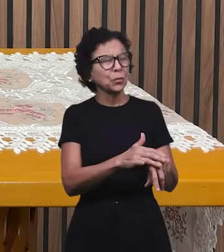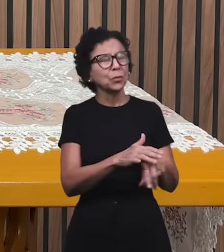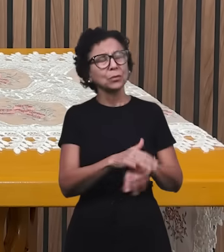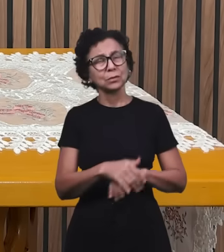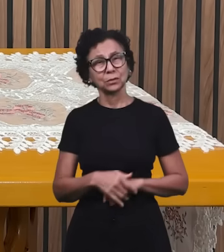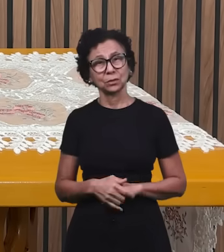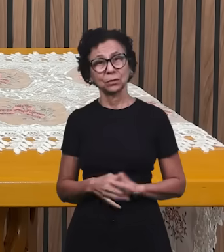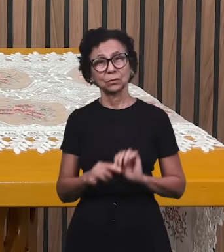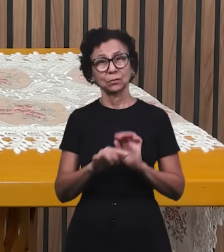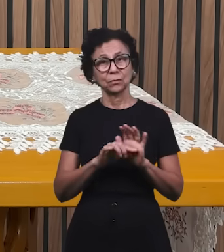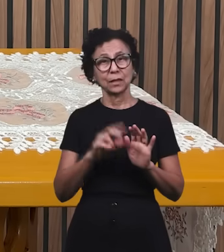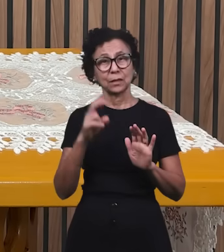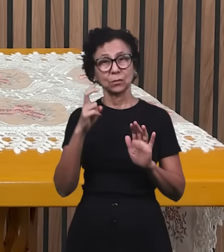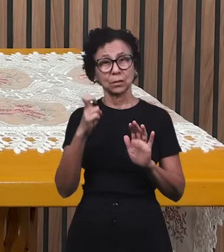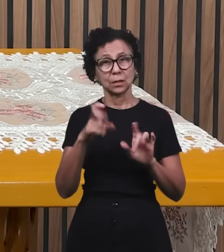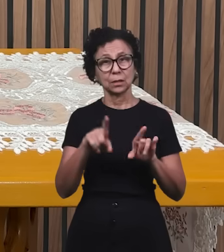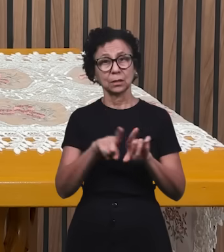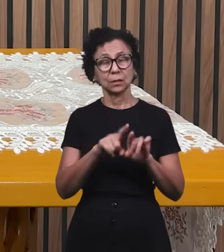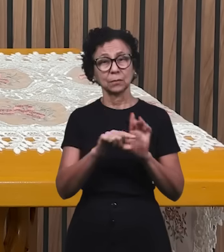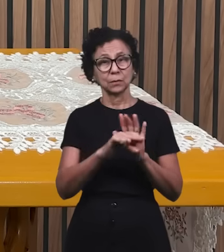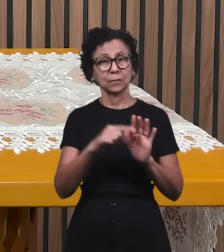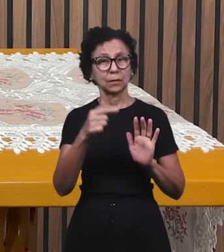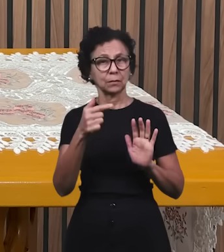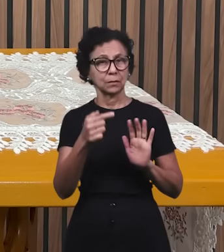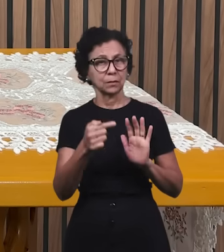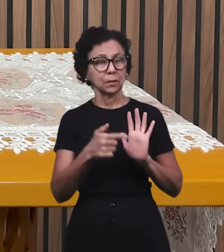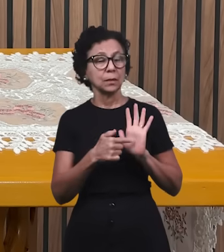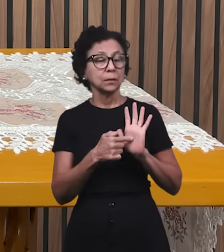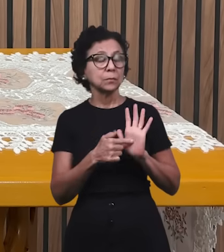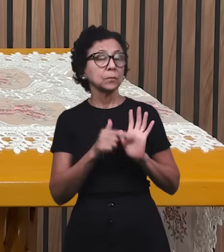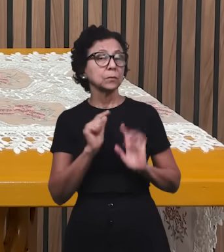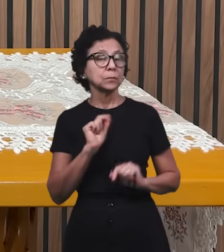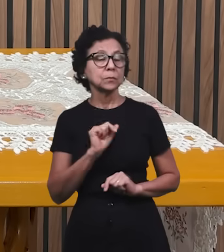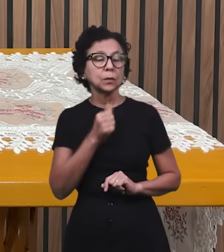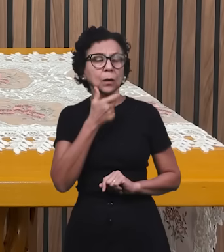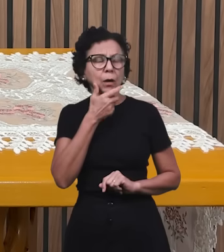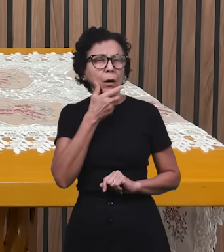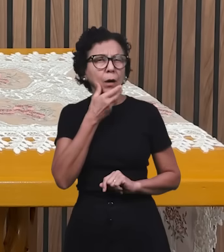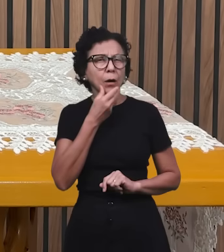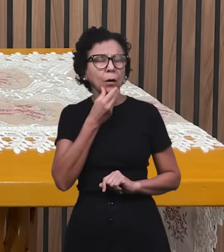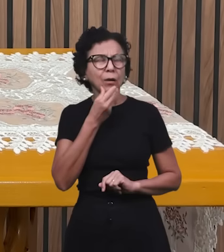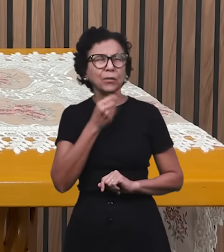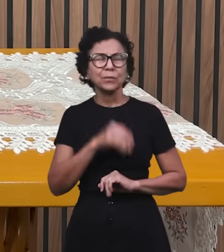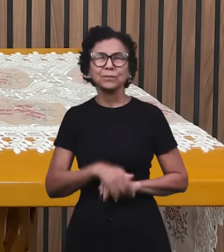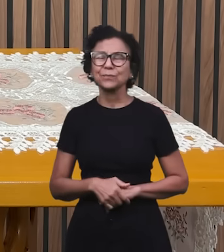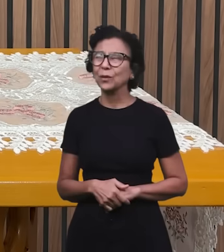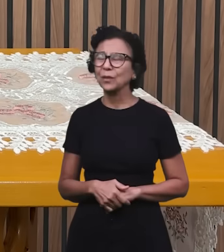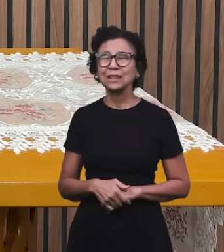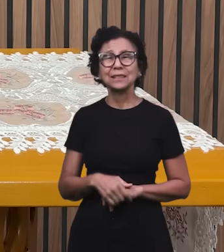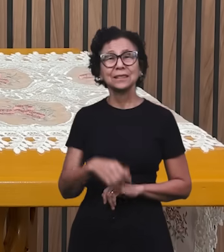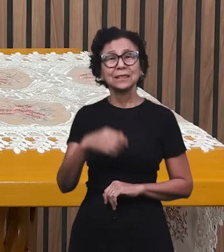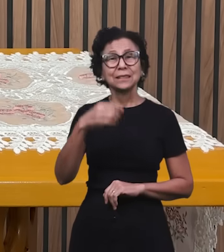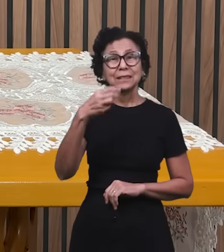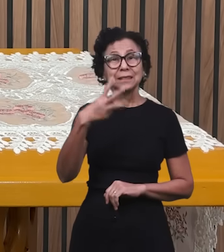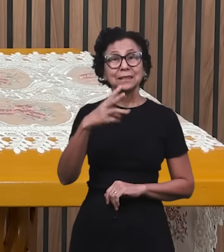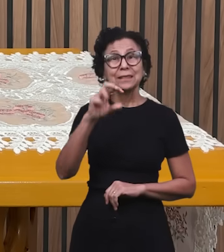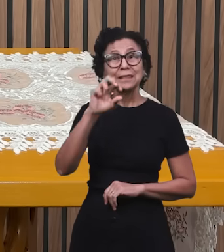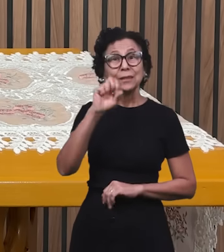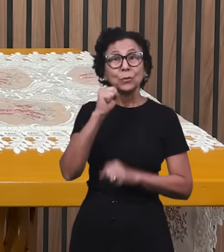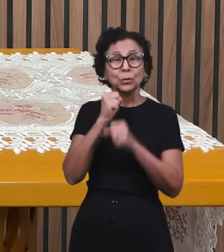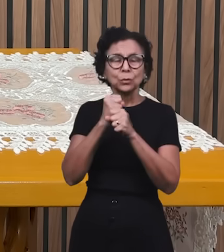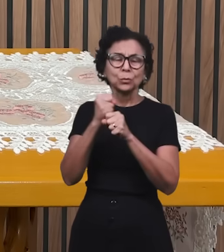versos 5 e 7 nos falam que esse homem havia 38 anos que estava